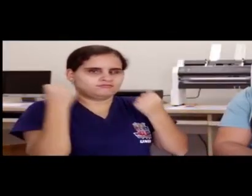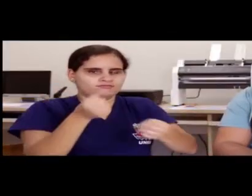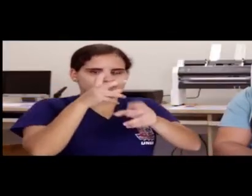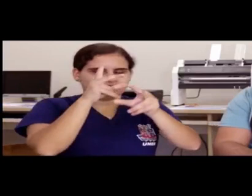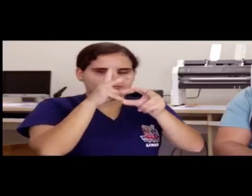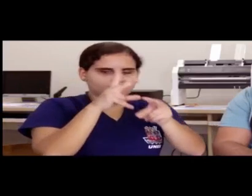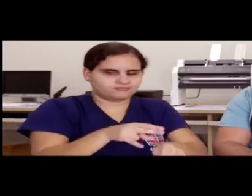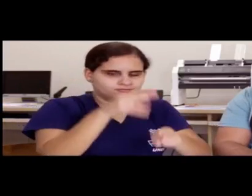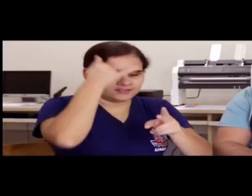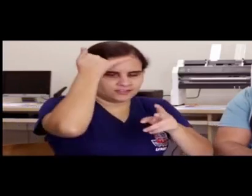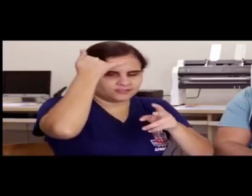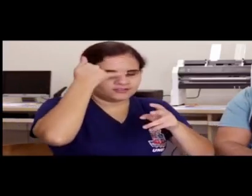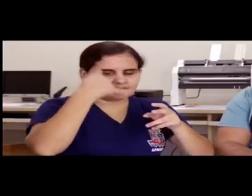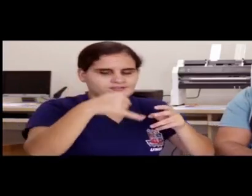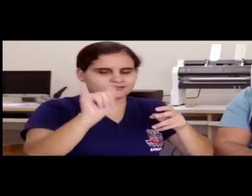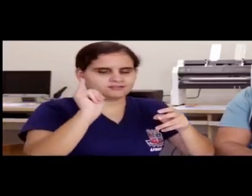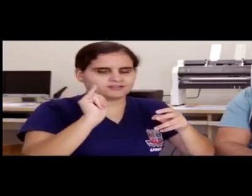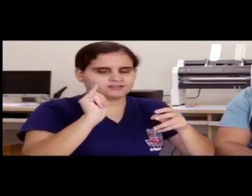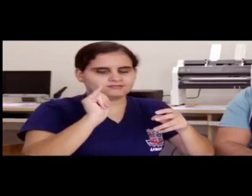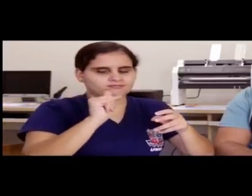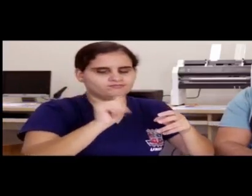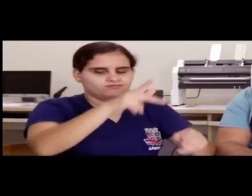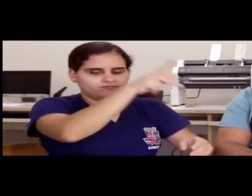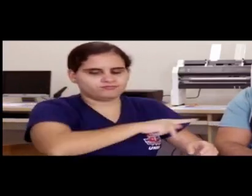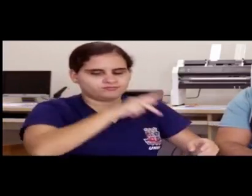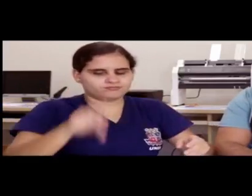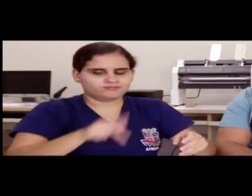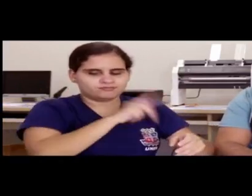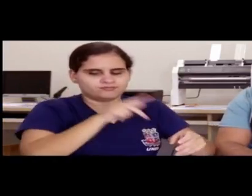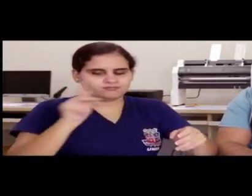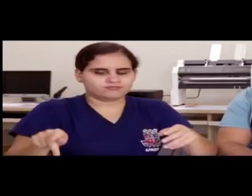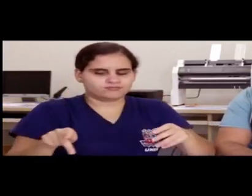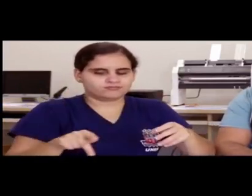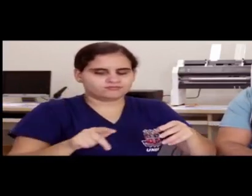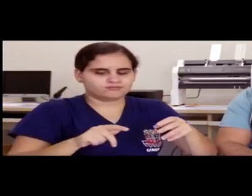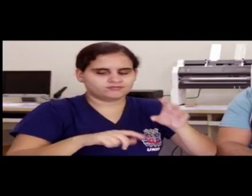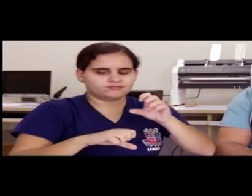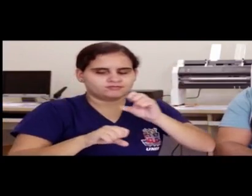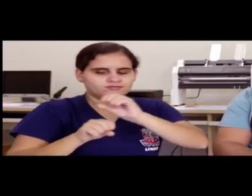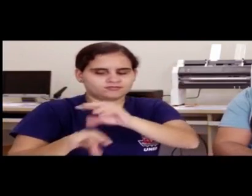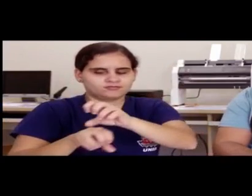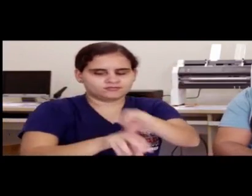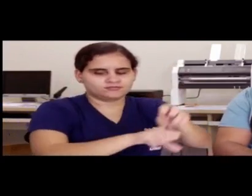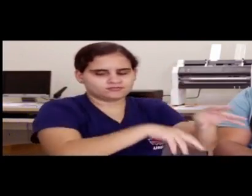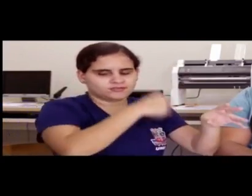esforçou muito. E eu quero ser igual ela. Quero me esforçar muito para ser uma professora.